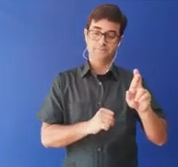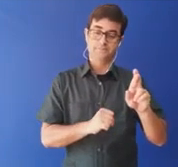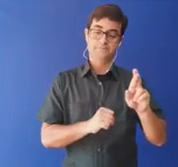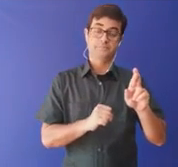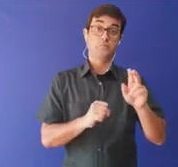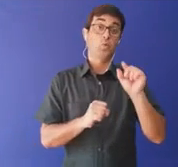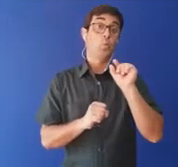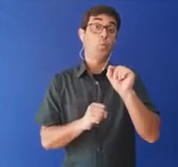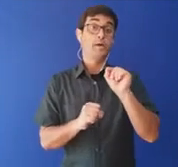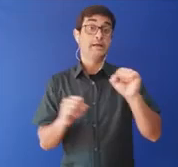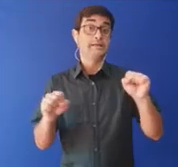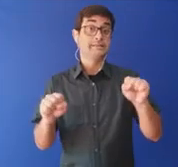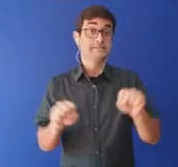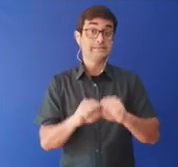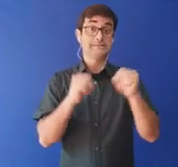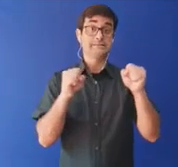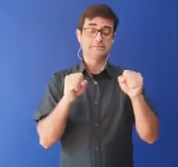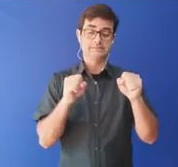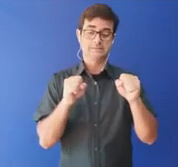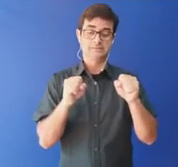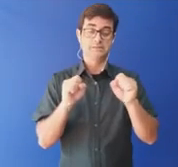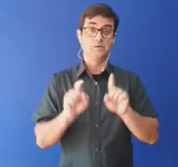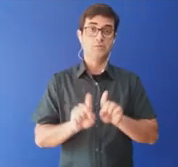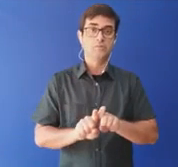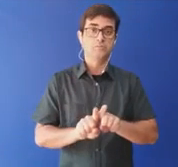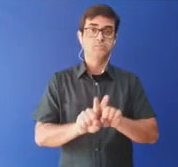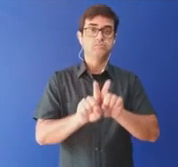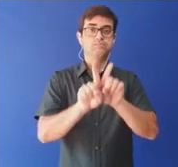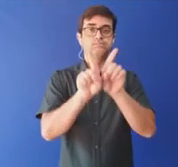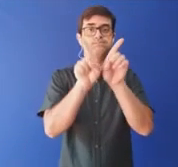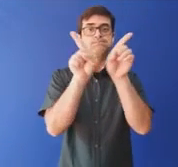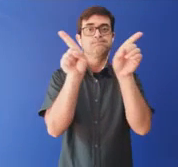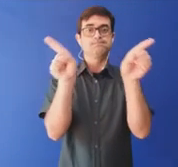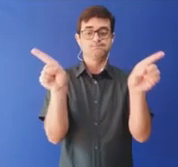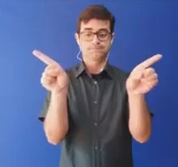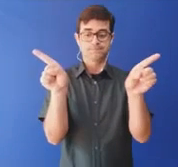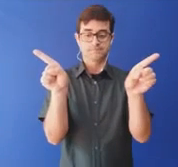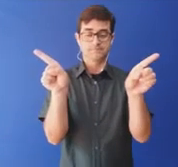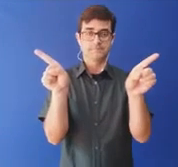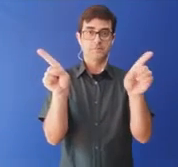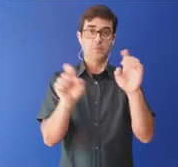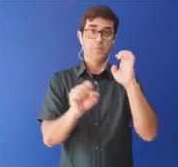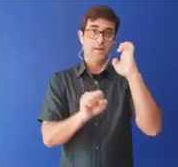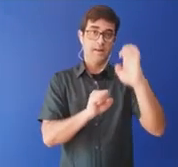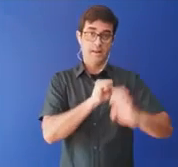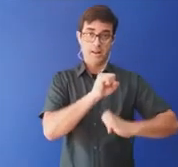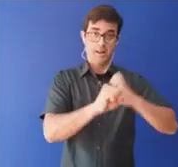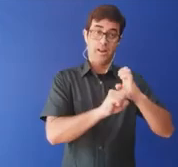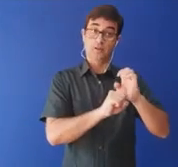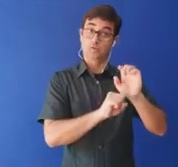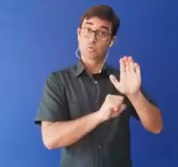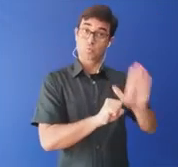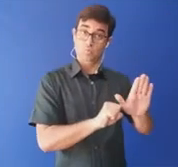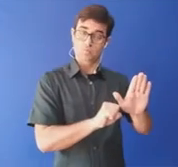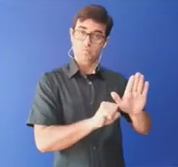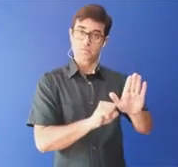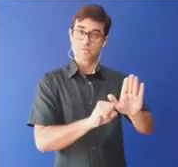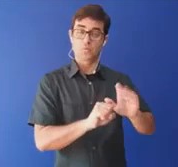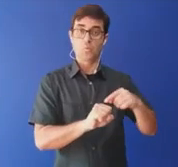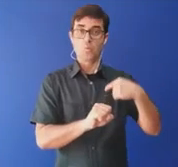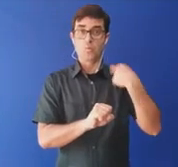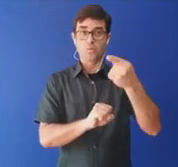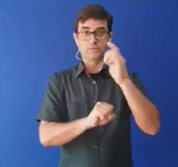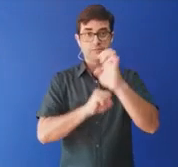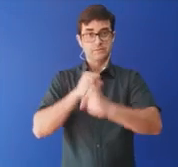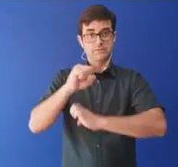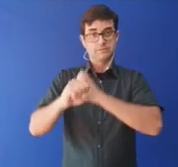A quebra homolítica é que um elétron da dupla desse par de elétrons fica